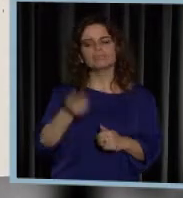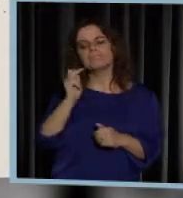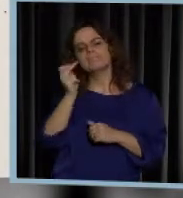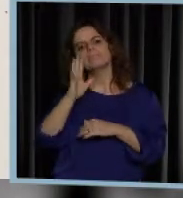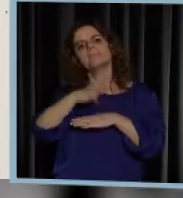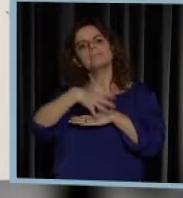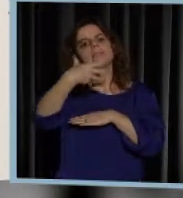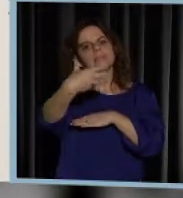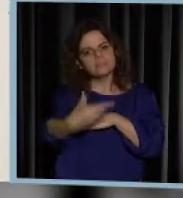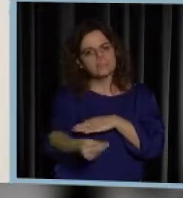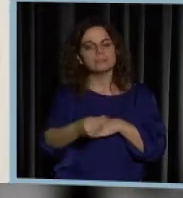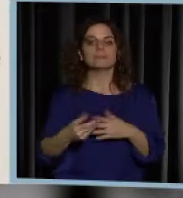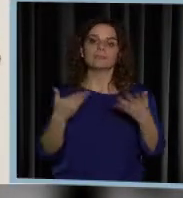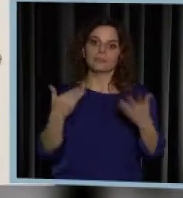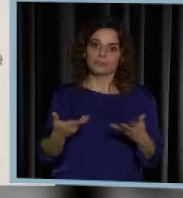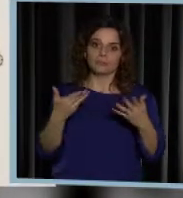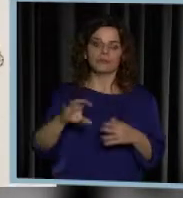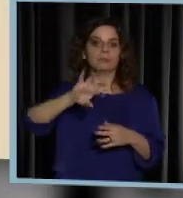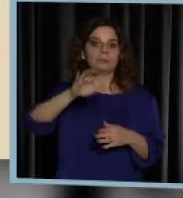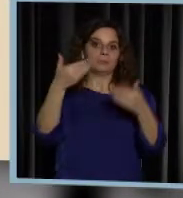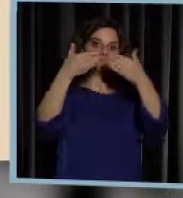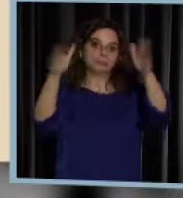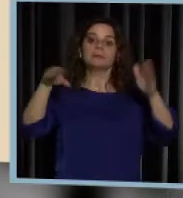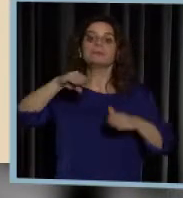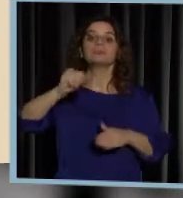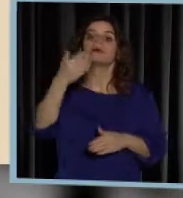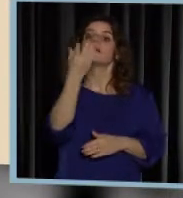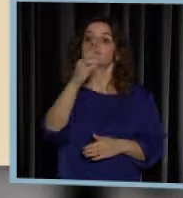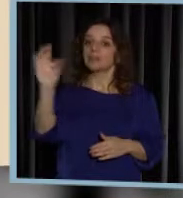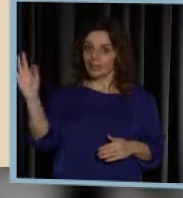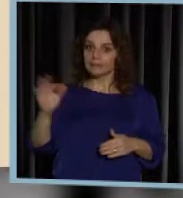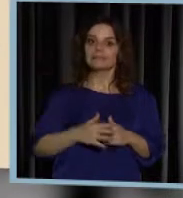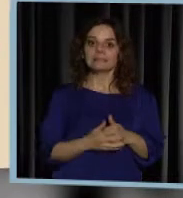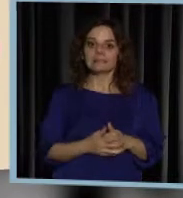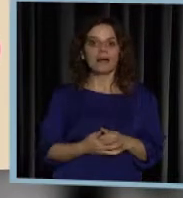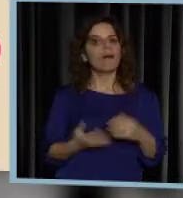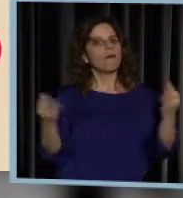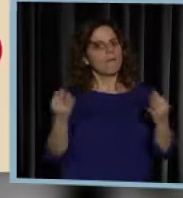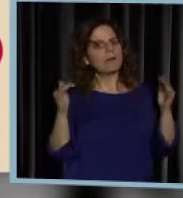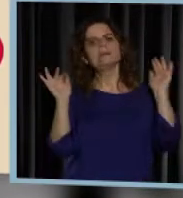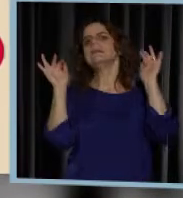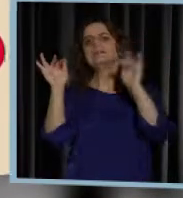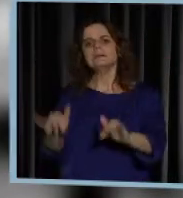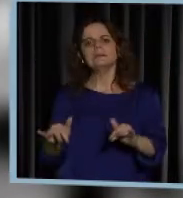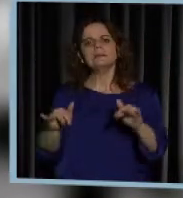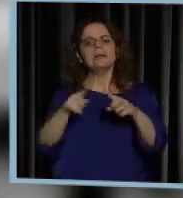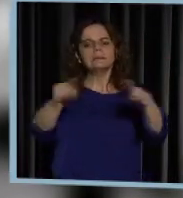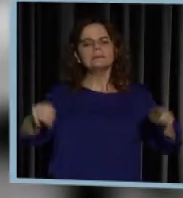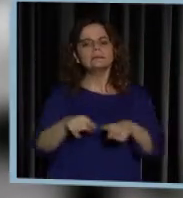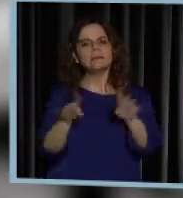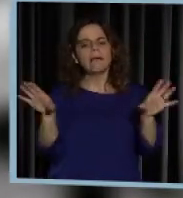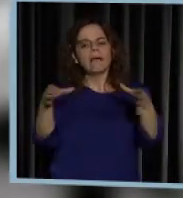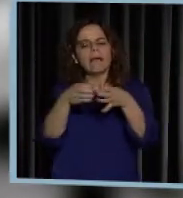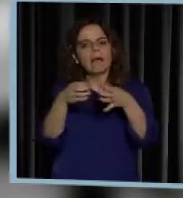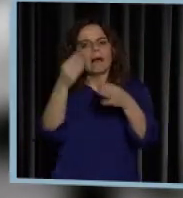Anos mais tarde, desta vez num país democrático, em França, é ocupada a sala do Conselho dos